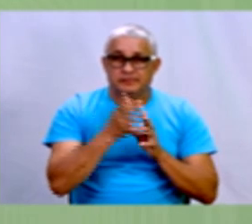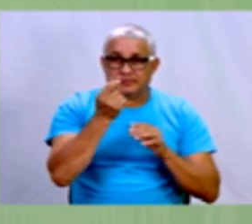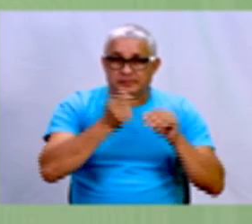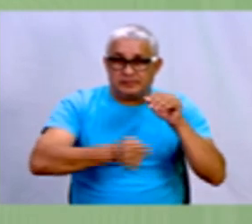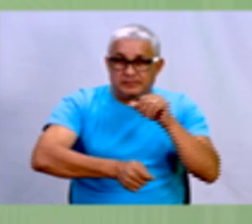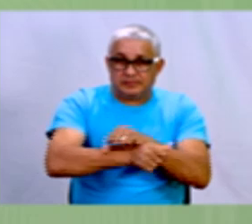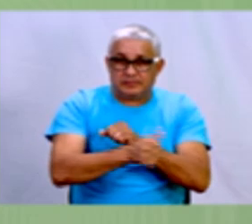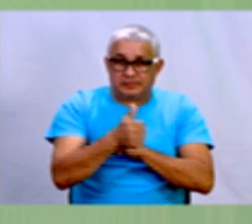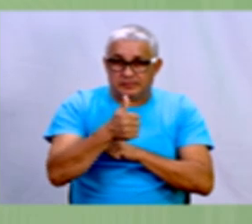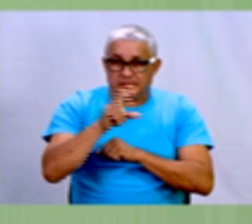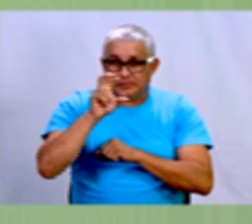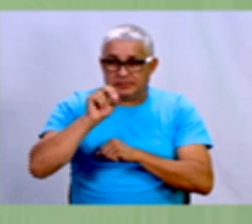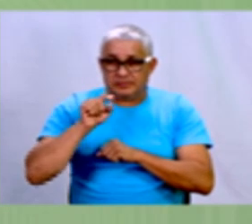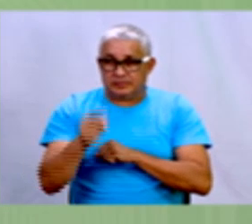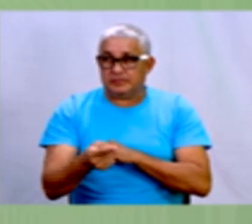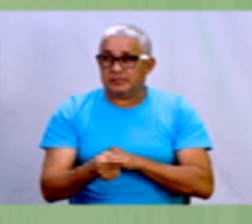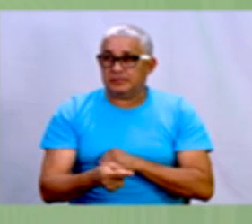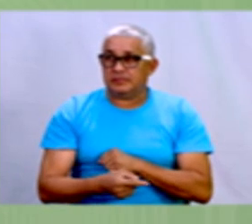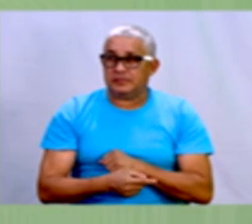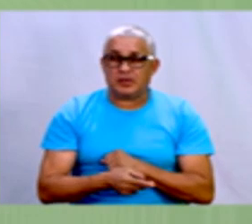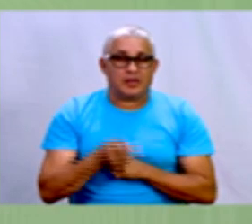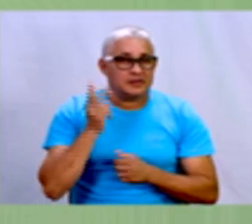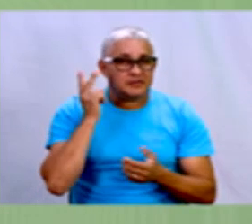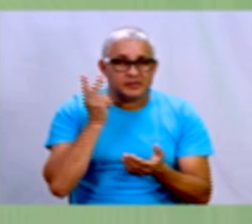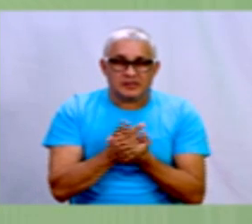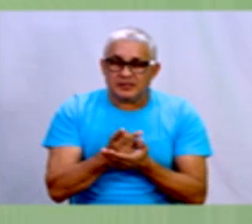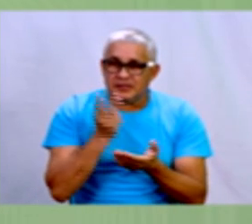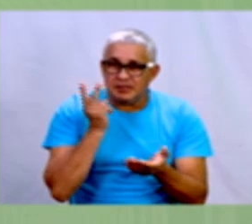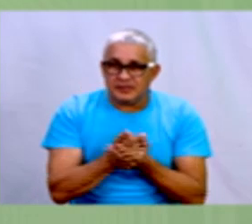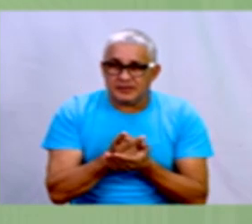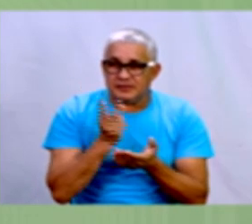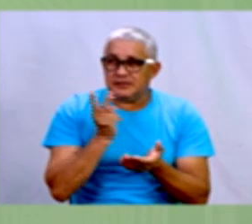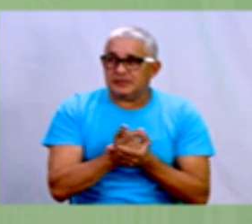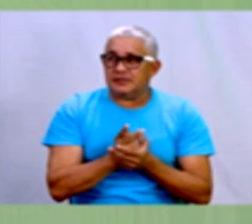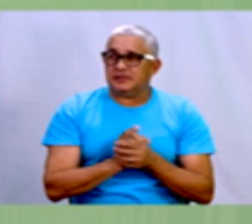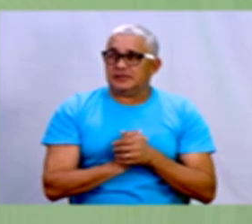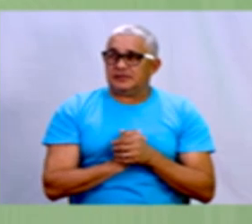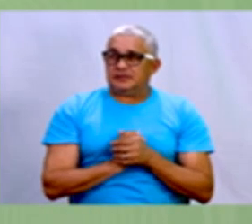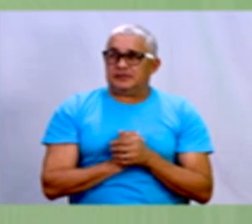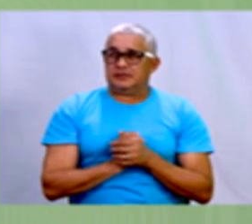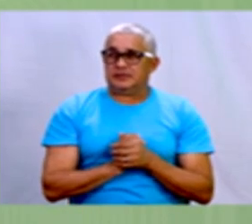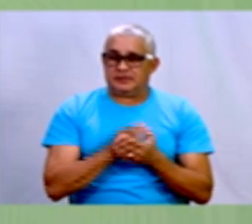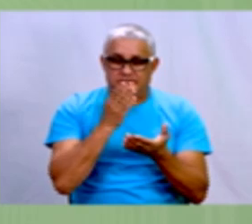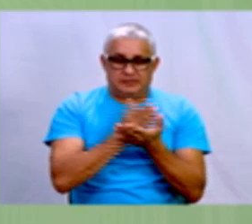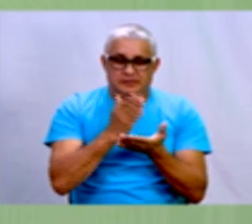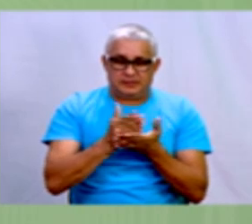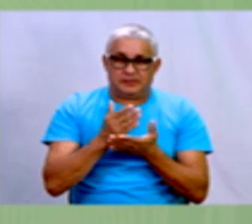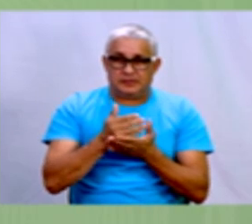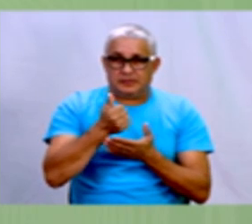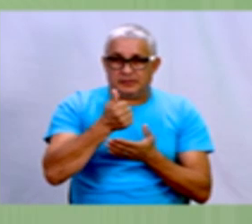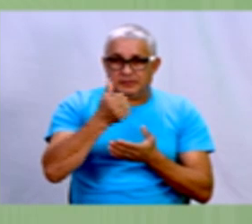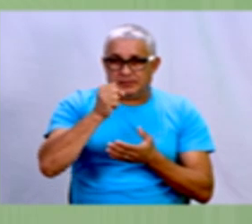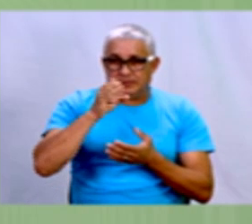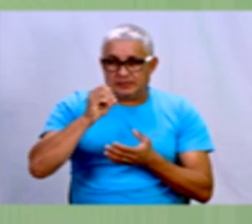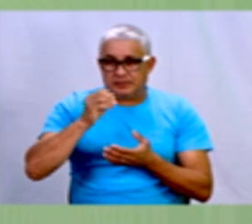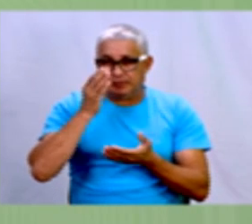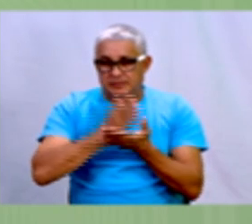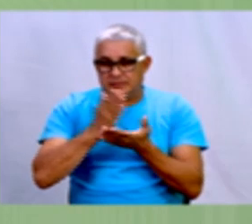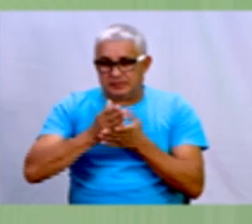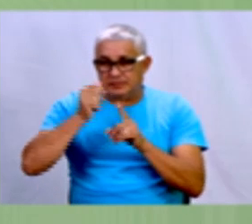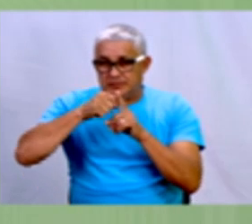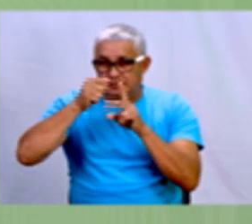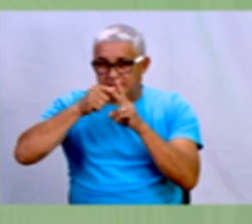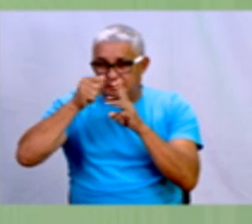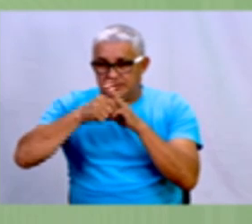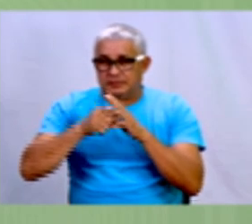por 150 mil, olha lá, as mesmas informações, a serem pagos em 180 parcelas